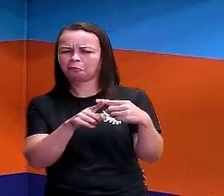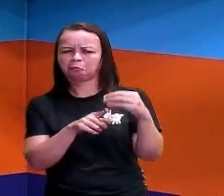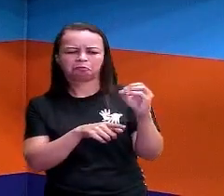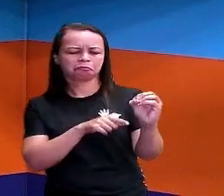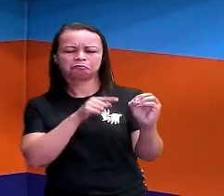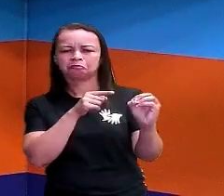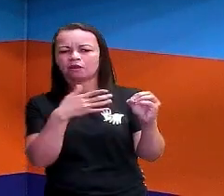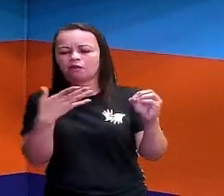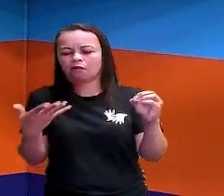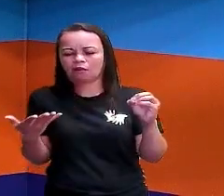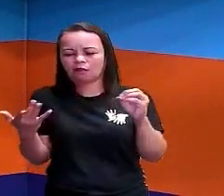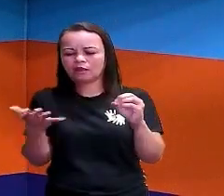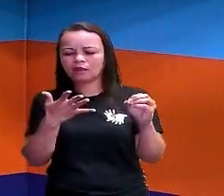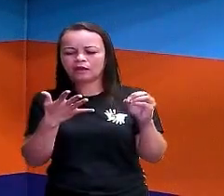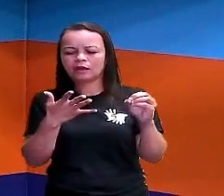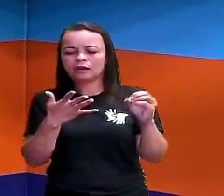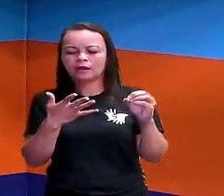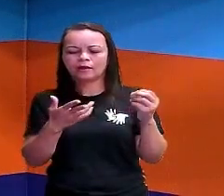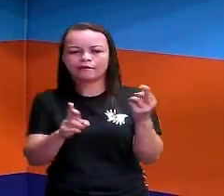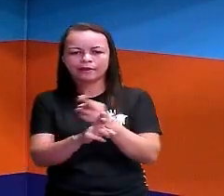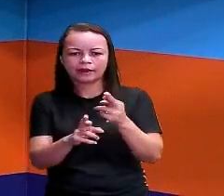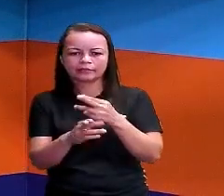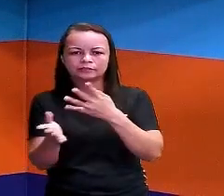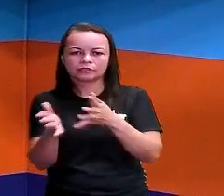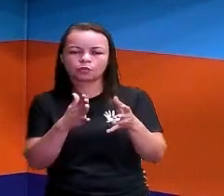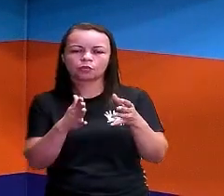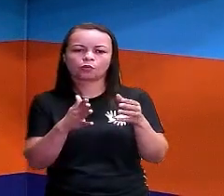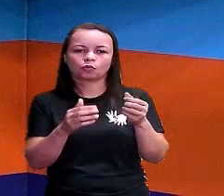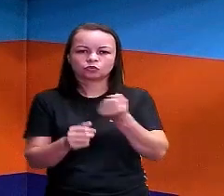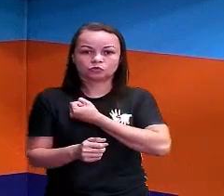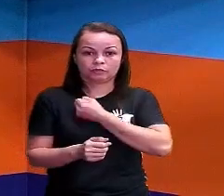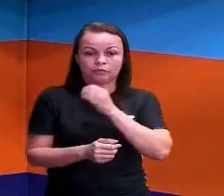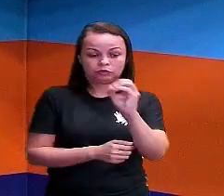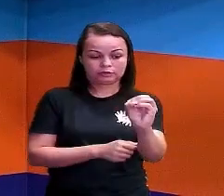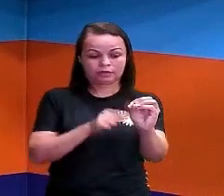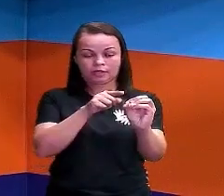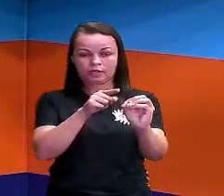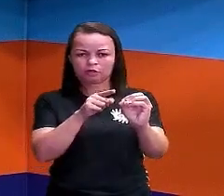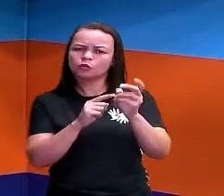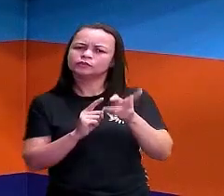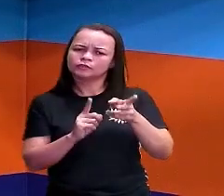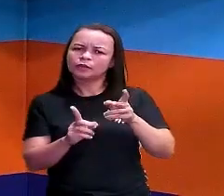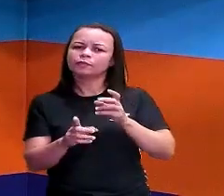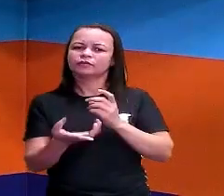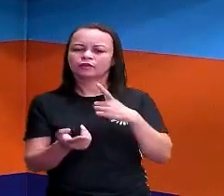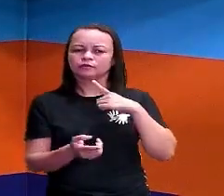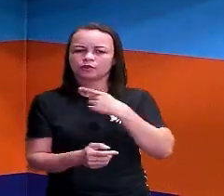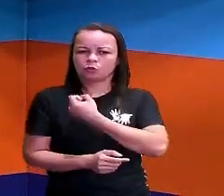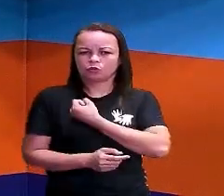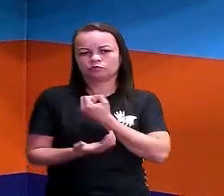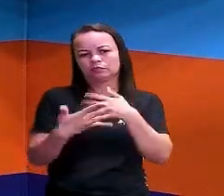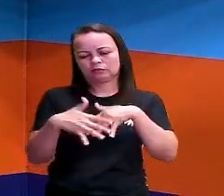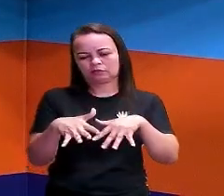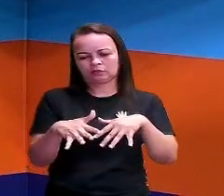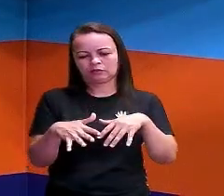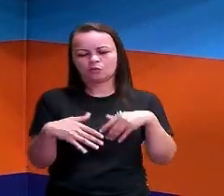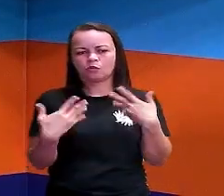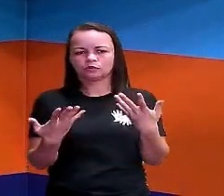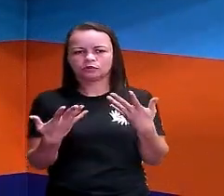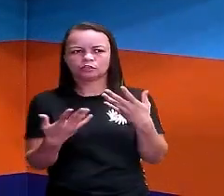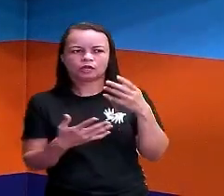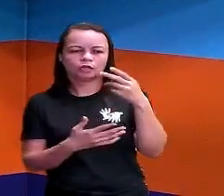adição de um número natural com o zero dá sempre como resultado o número natural. Ou seja, 2 mais